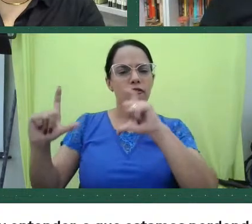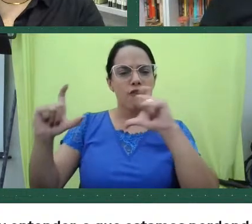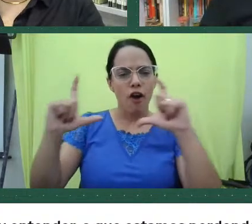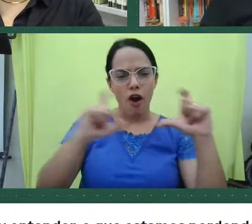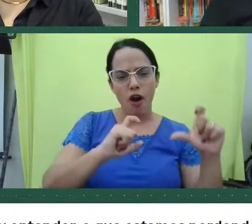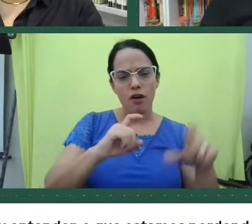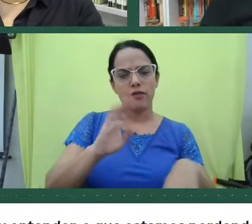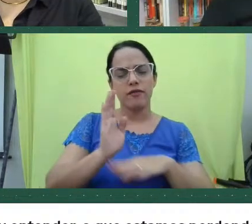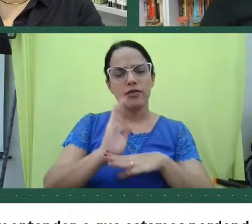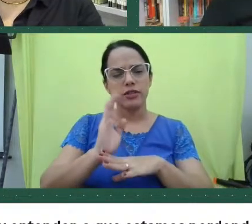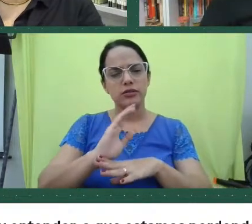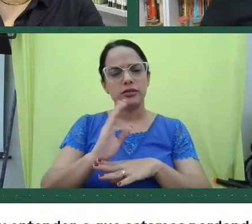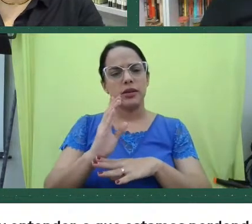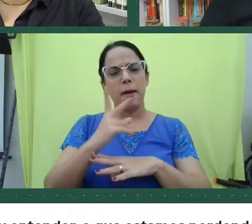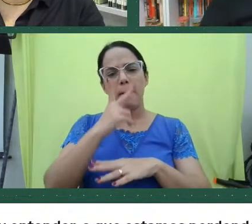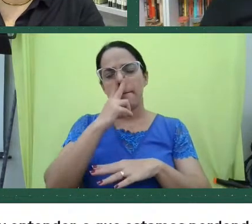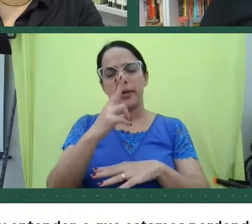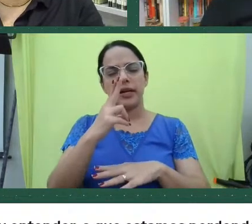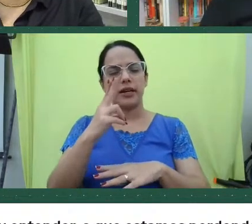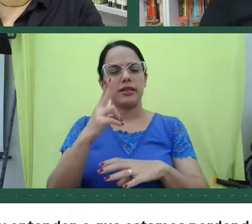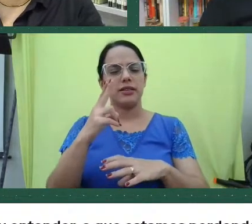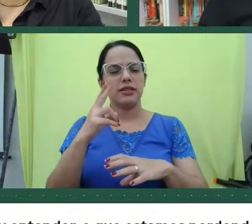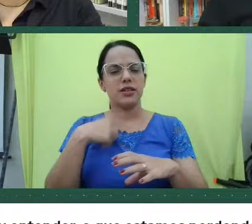diariamente, como nos formatos de stories?